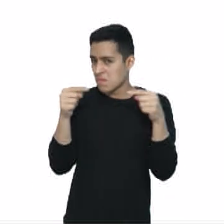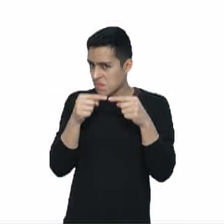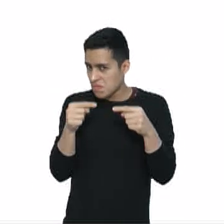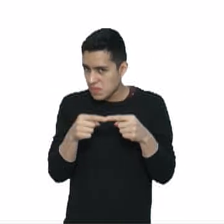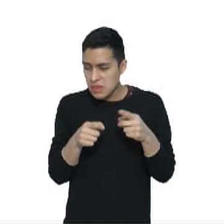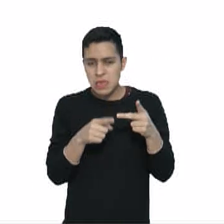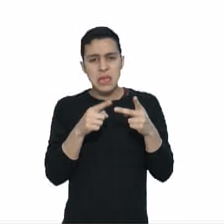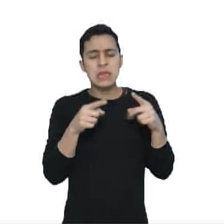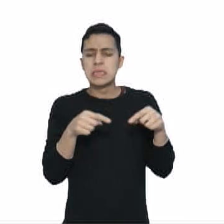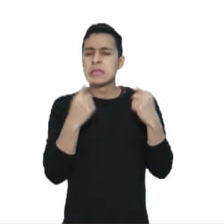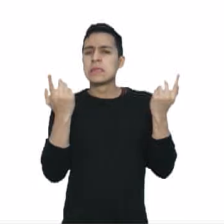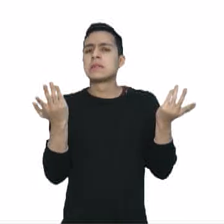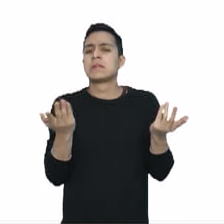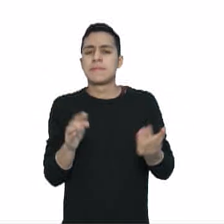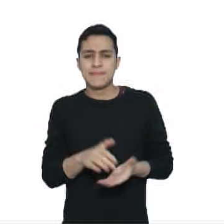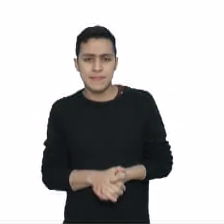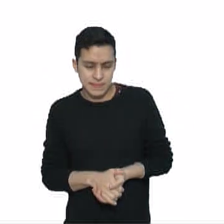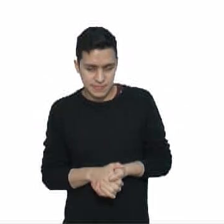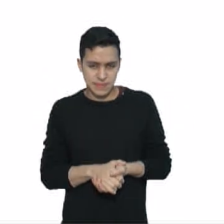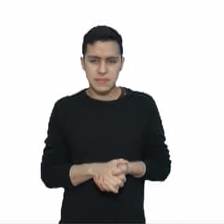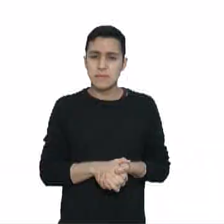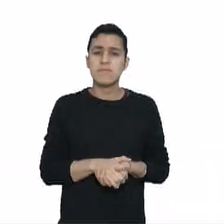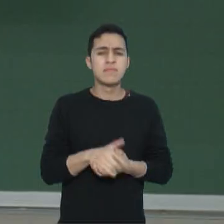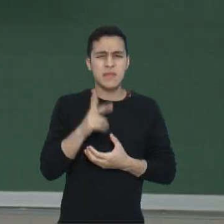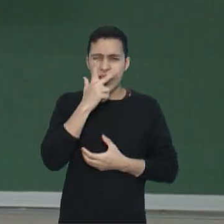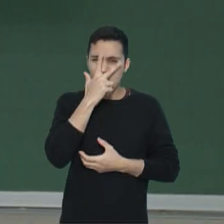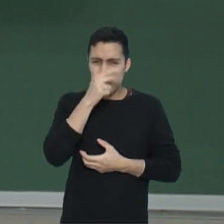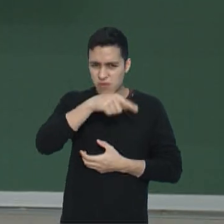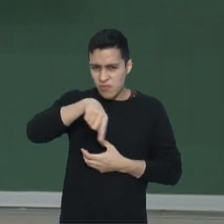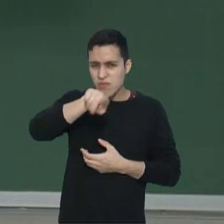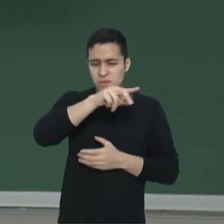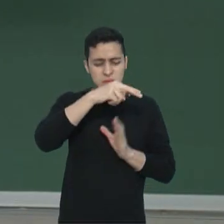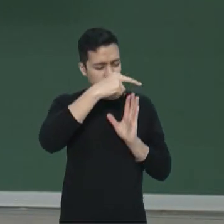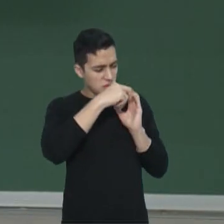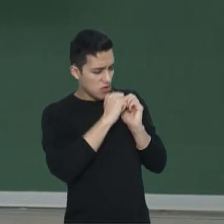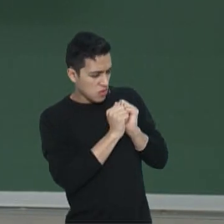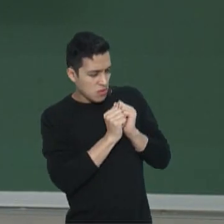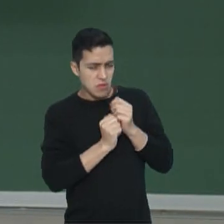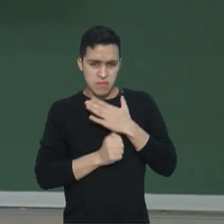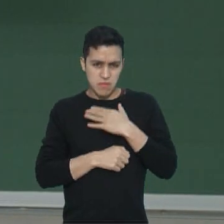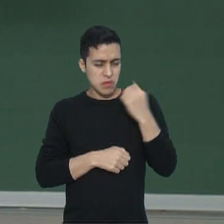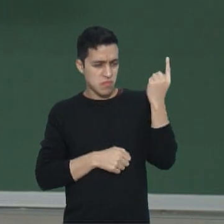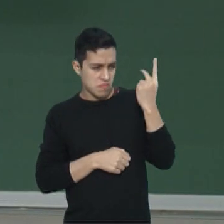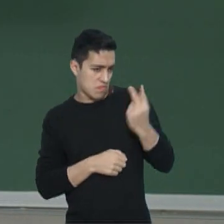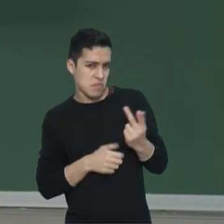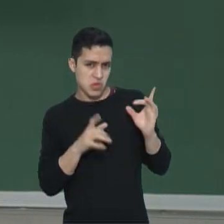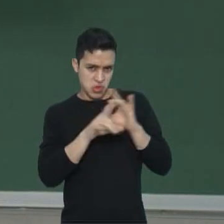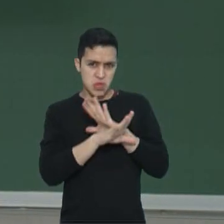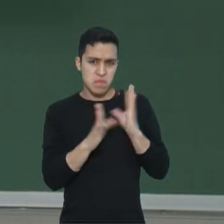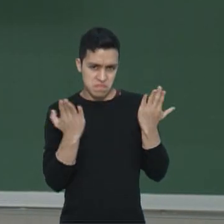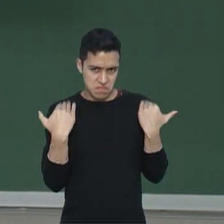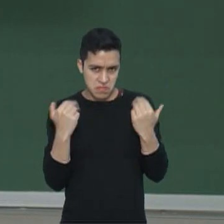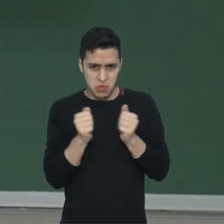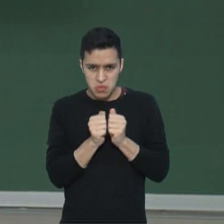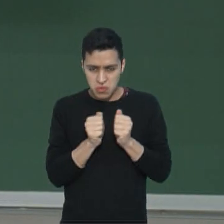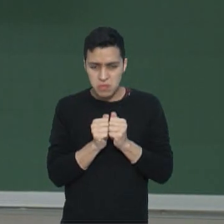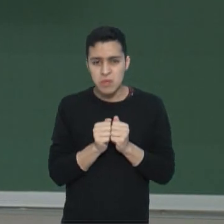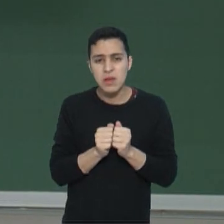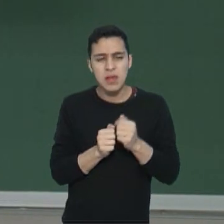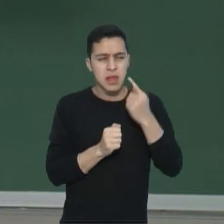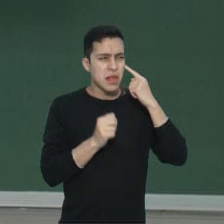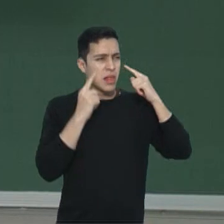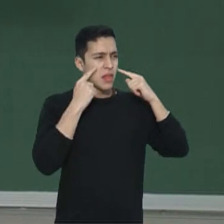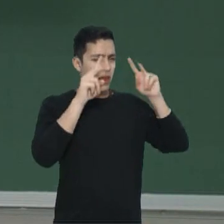letra B, divergentes. Garanto que você fez a leitura comigo do texto 1 e do texto 2. A temática, o